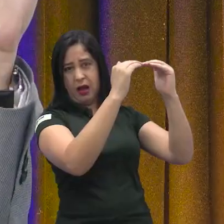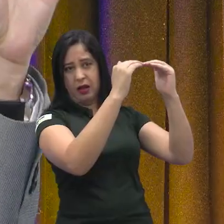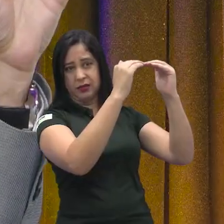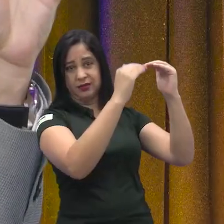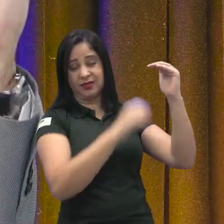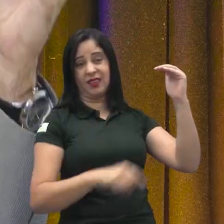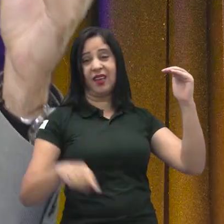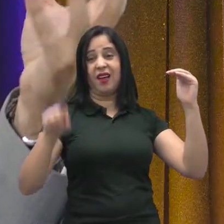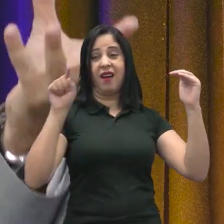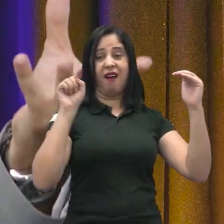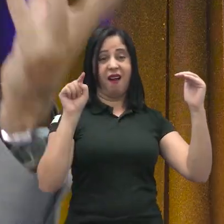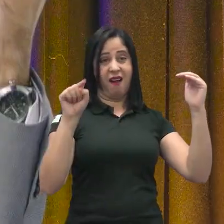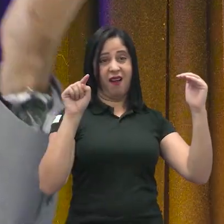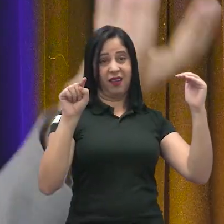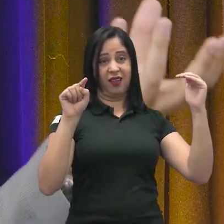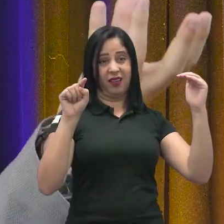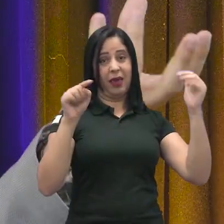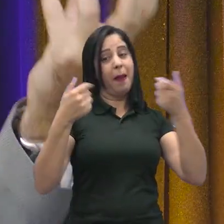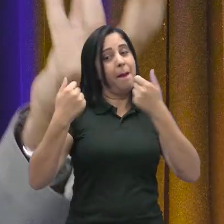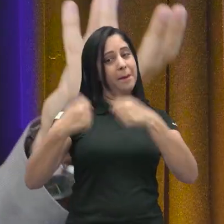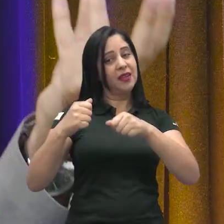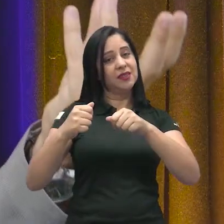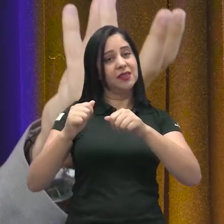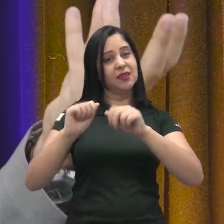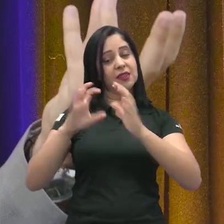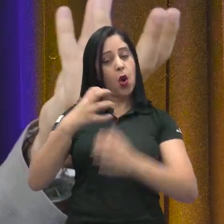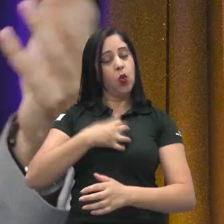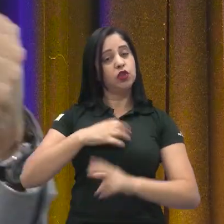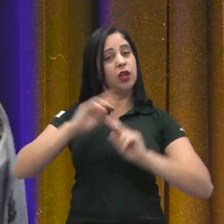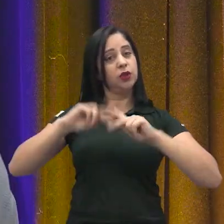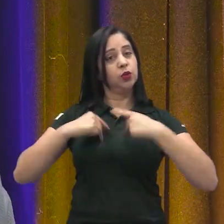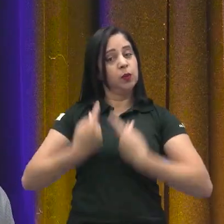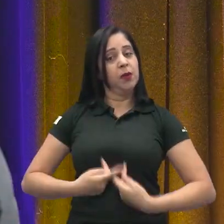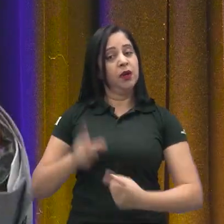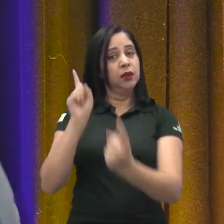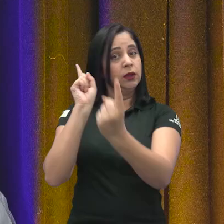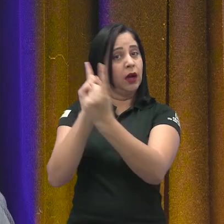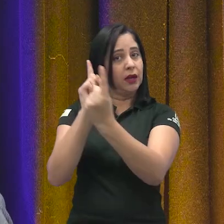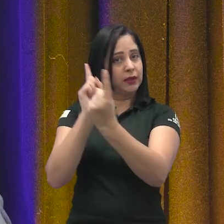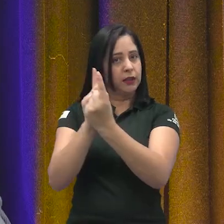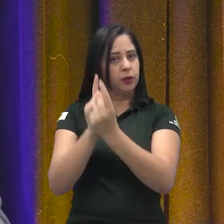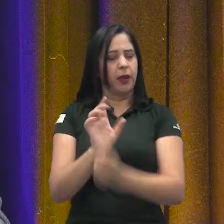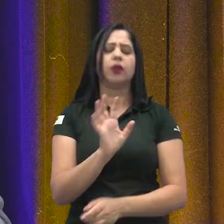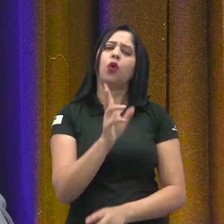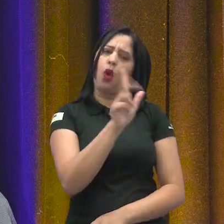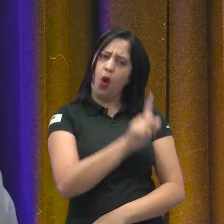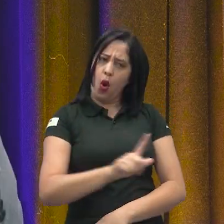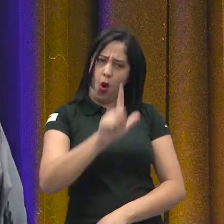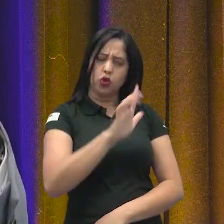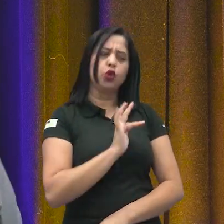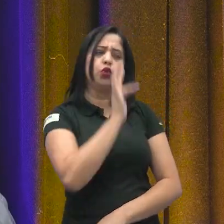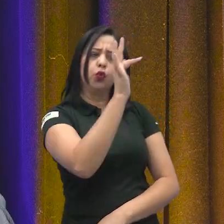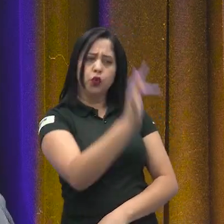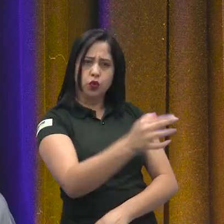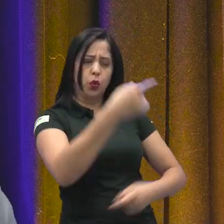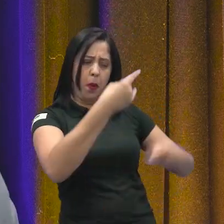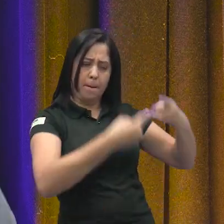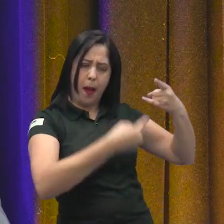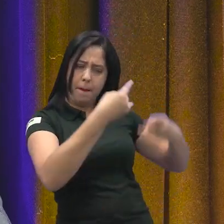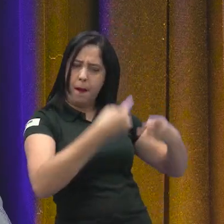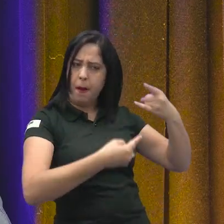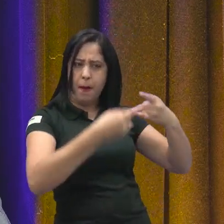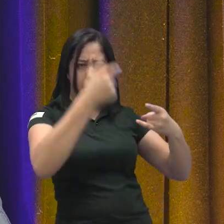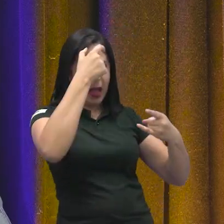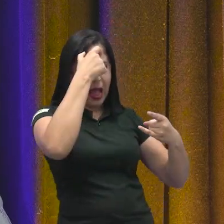automaticamente cria uma necessidade de humanização em algumas relações, porque ótimo, teremos robôs cada vez mais inteligentes para resolver nossos